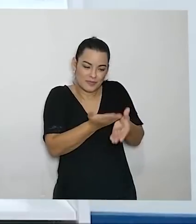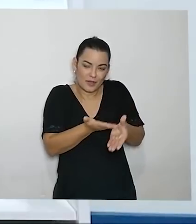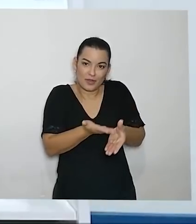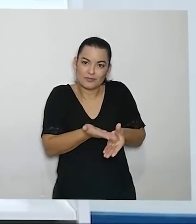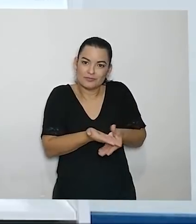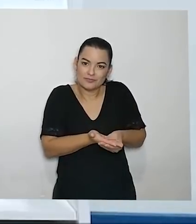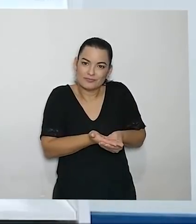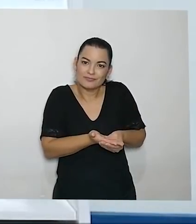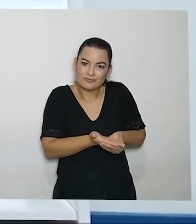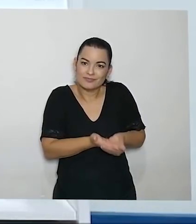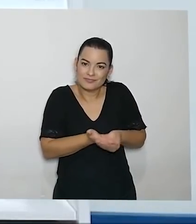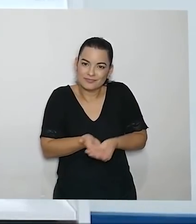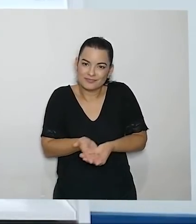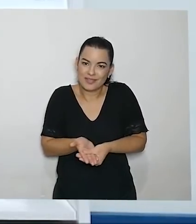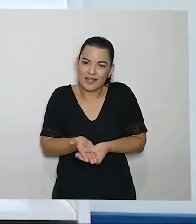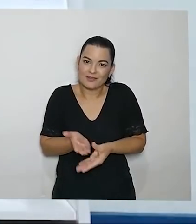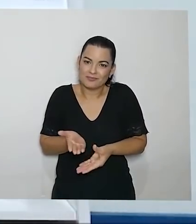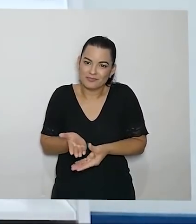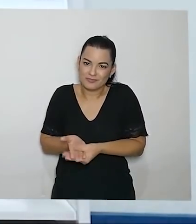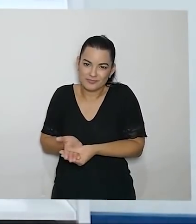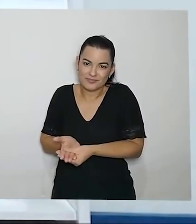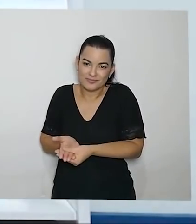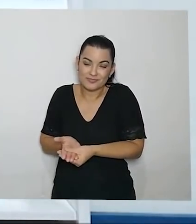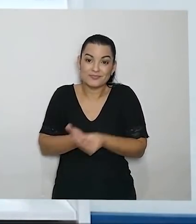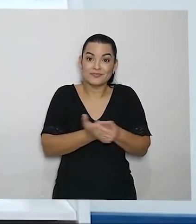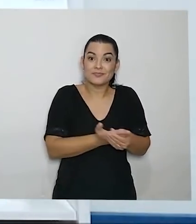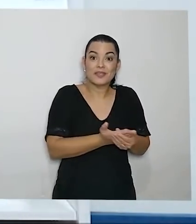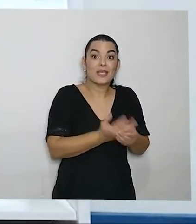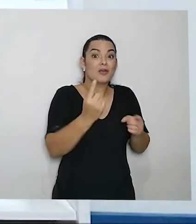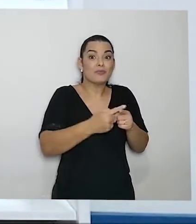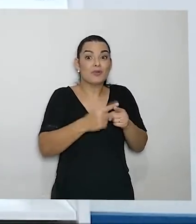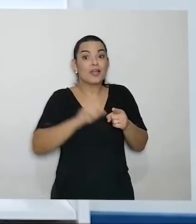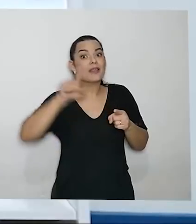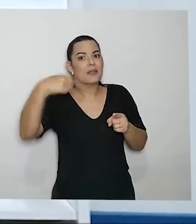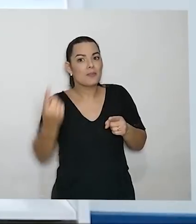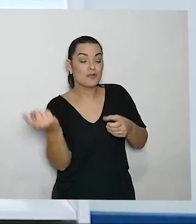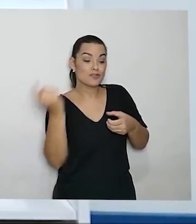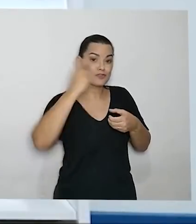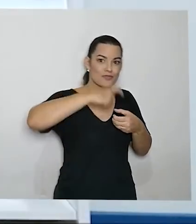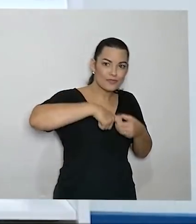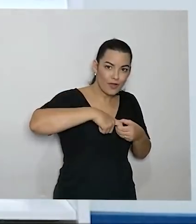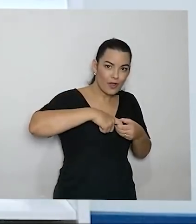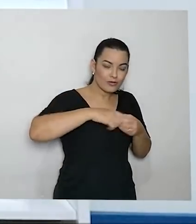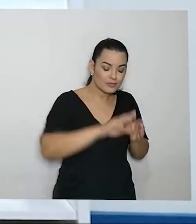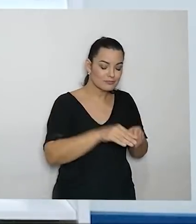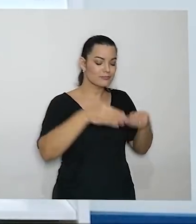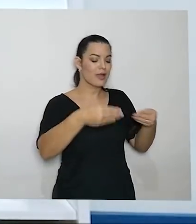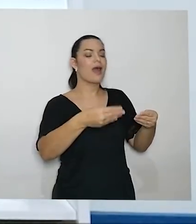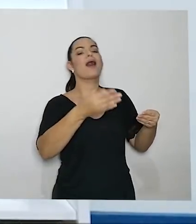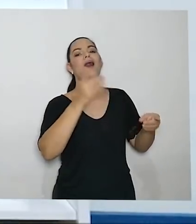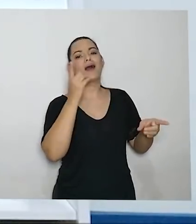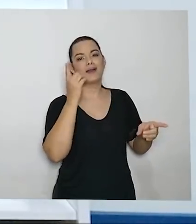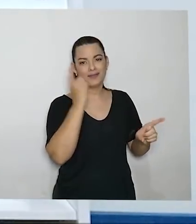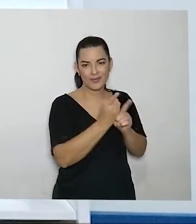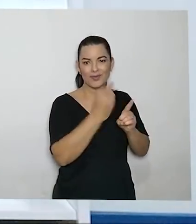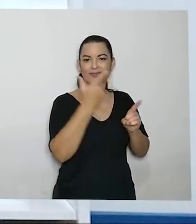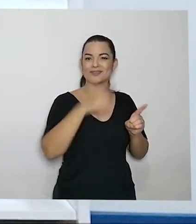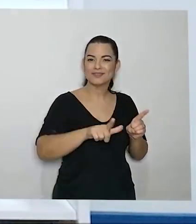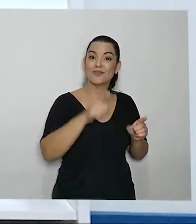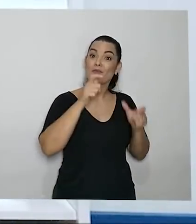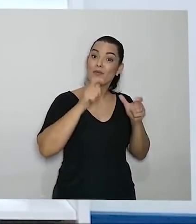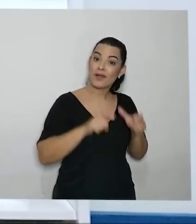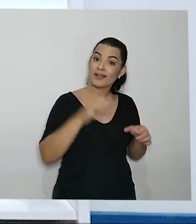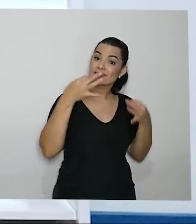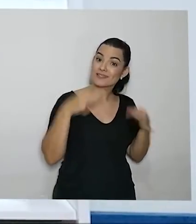tinha parado na minha leitura para poder retomar depois. Além de utilizar os marcadores para